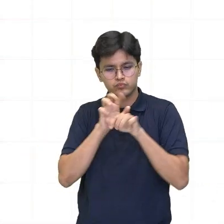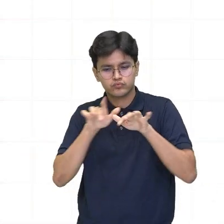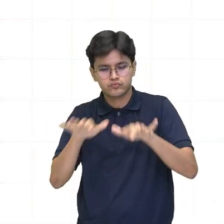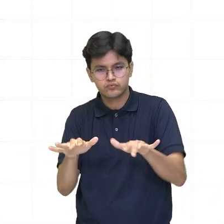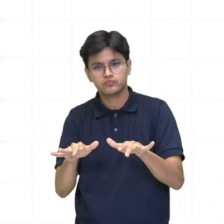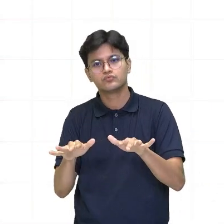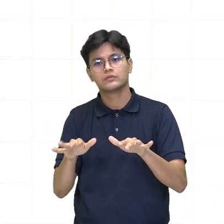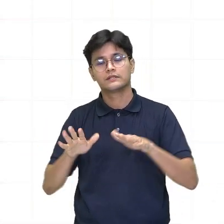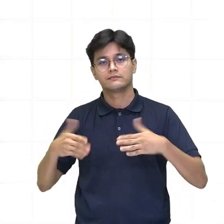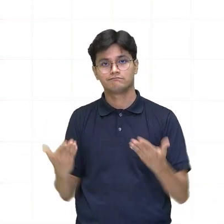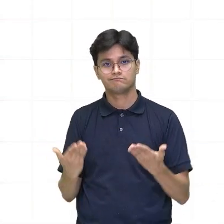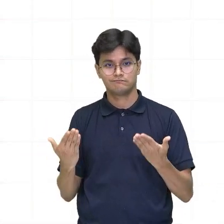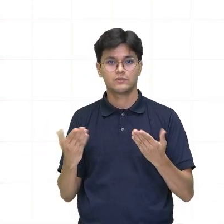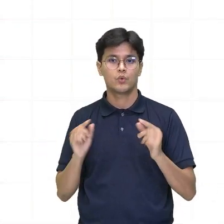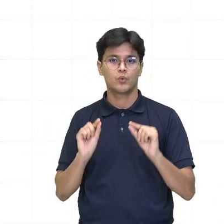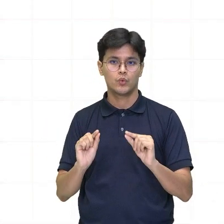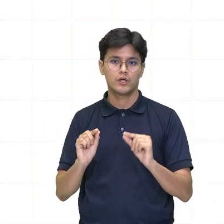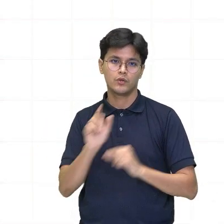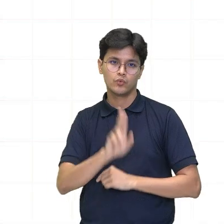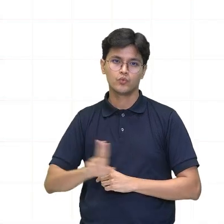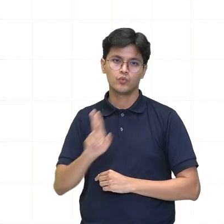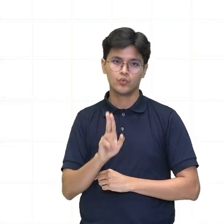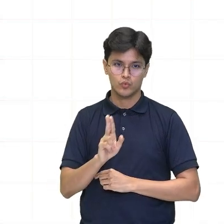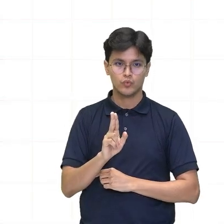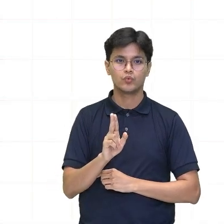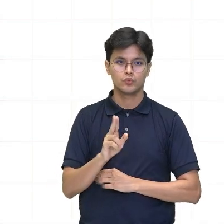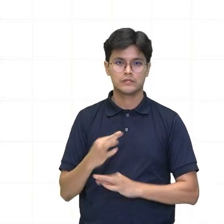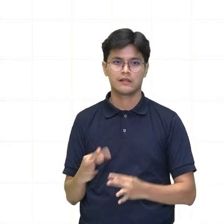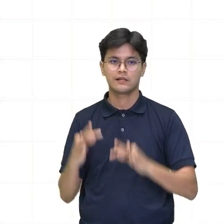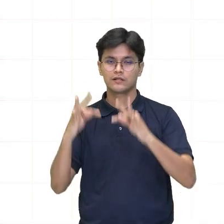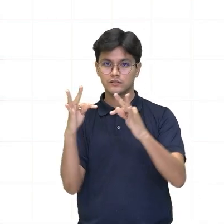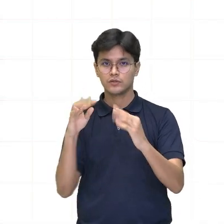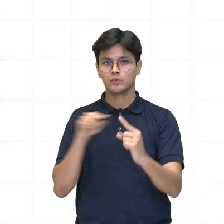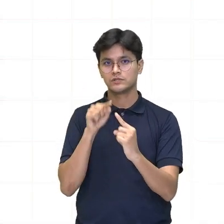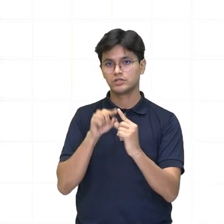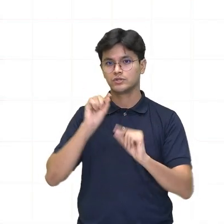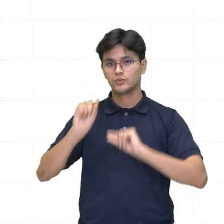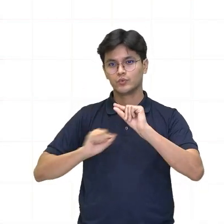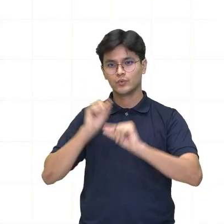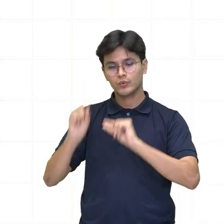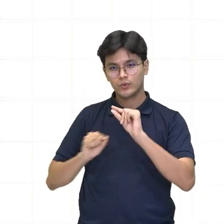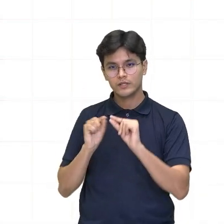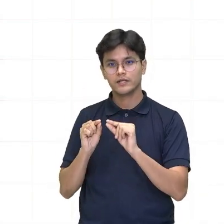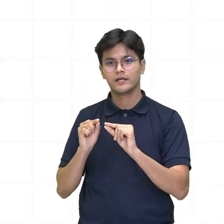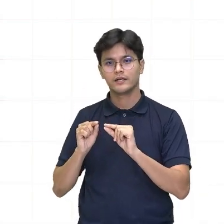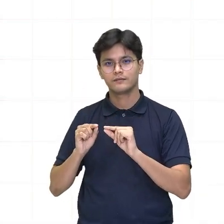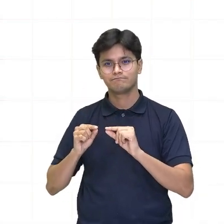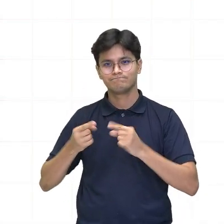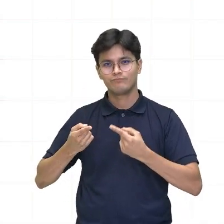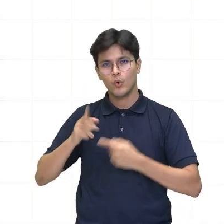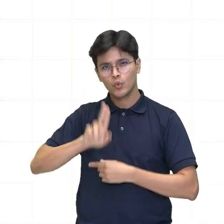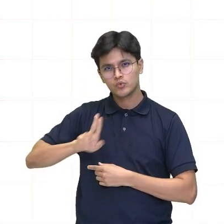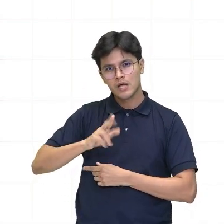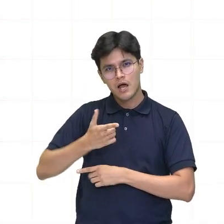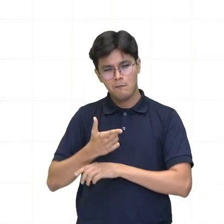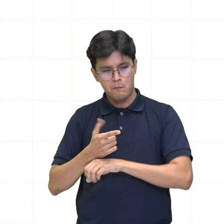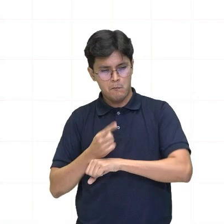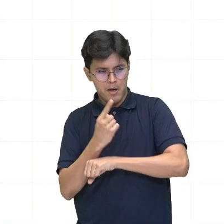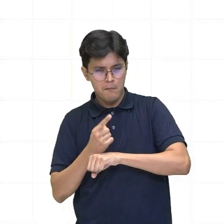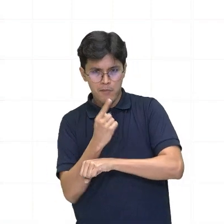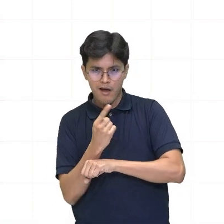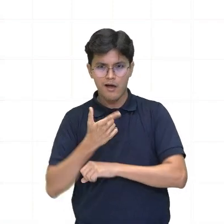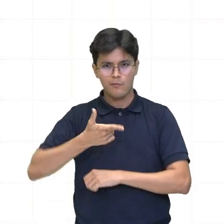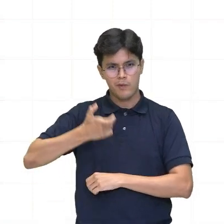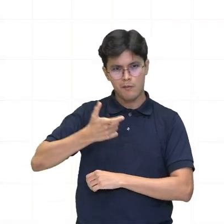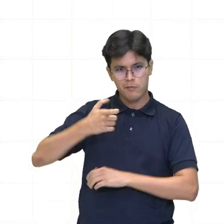então isso acaba causando ali uma certa insegurança também com relação aos países na utilização dessa